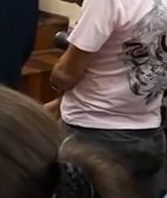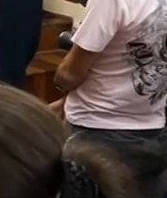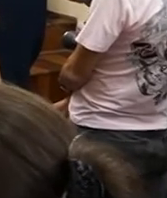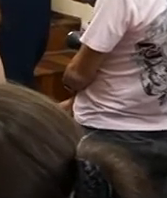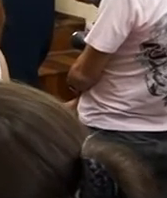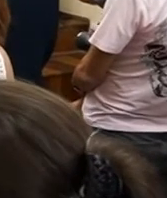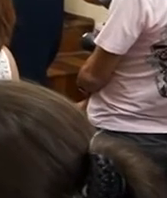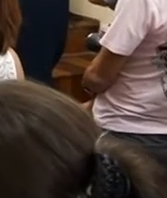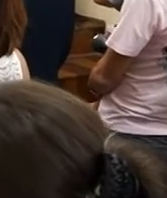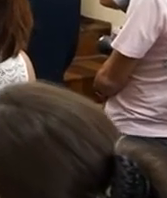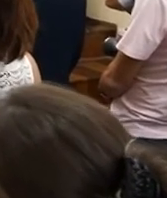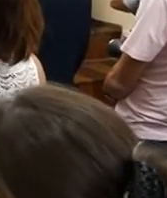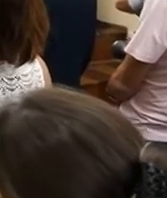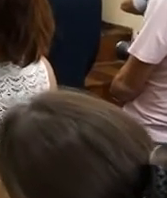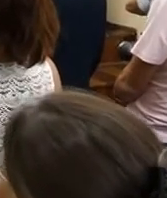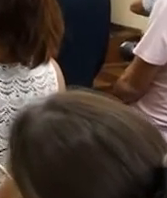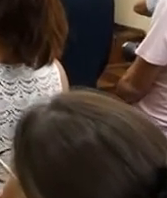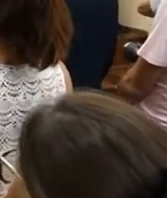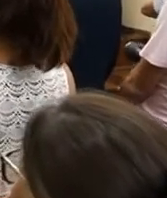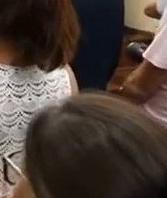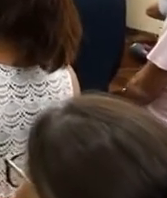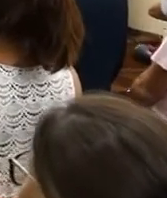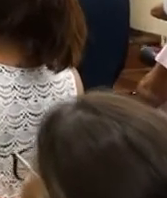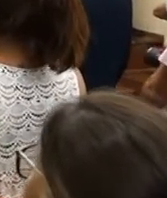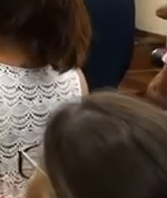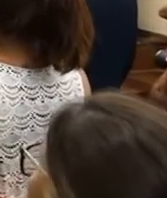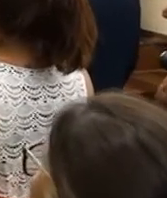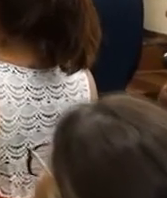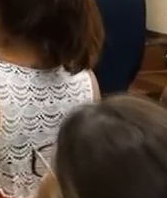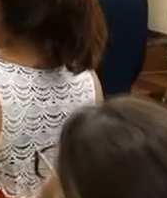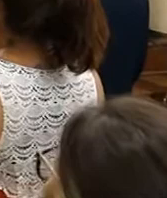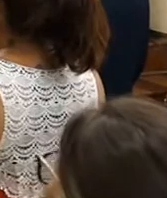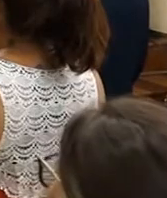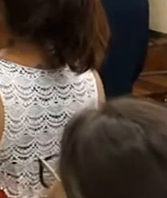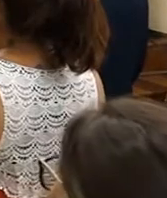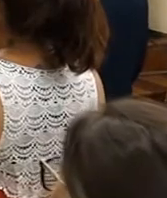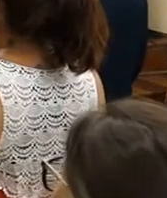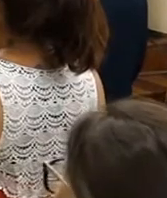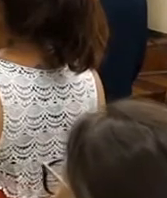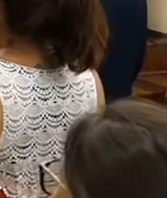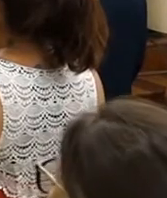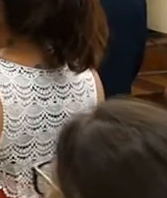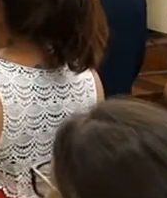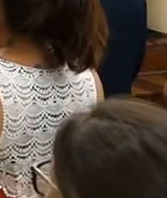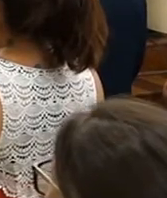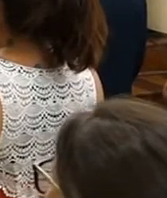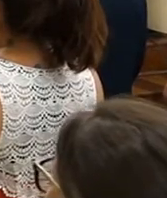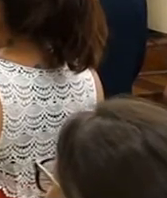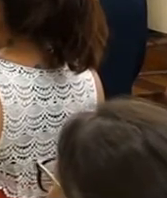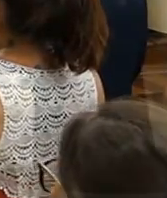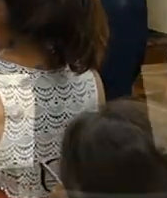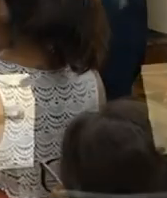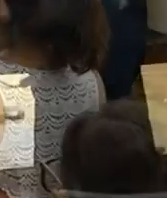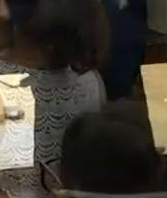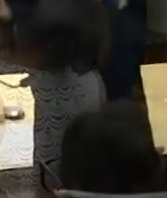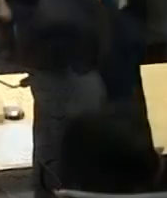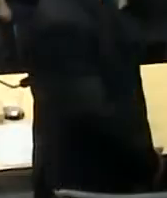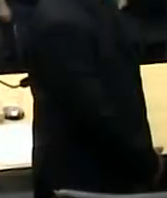amada, os filhos desse só na espanha, gentil, pátria amada, Brasil.